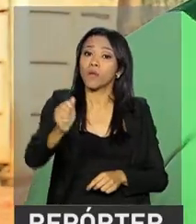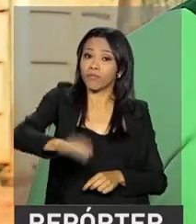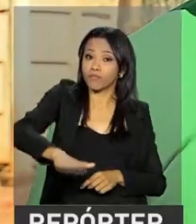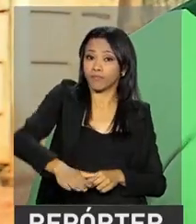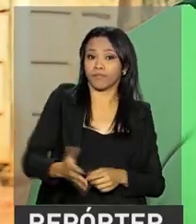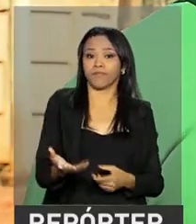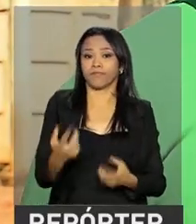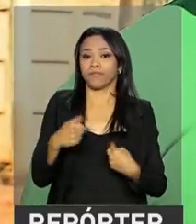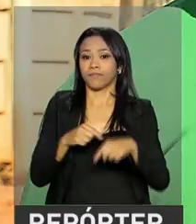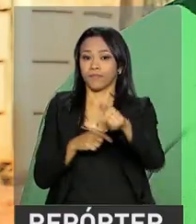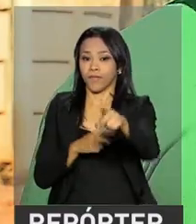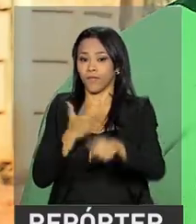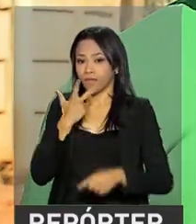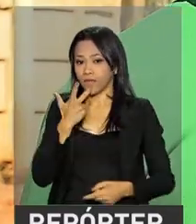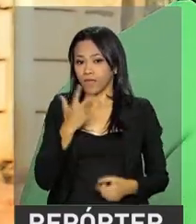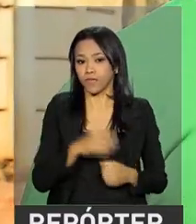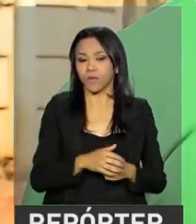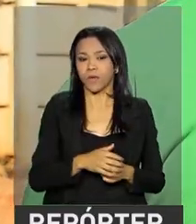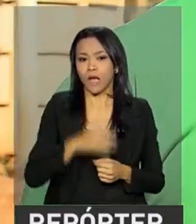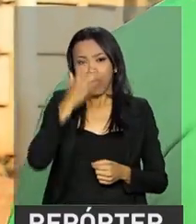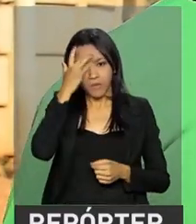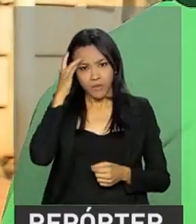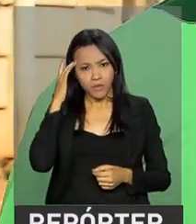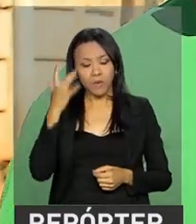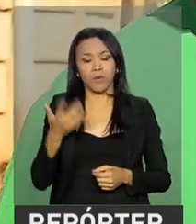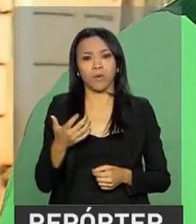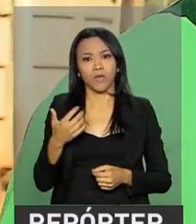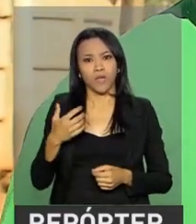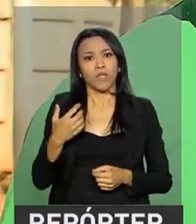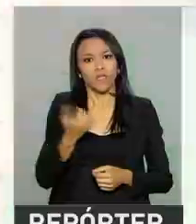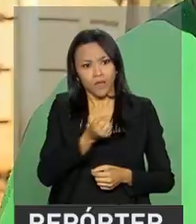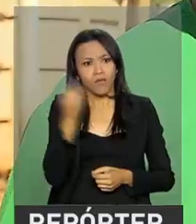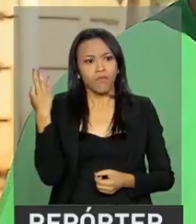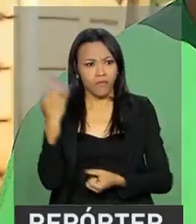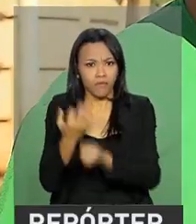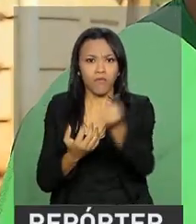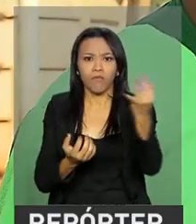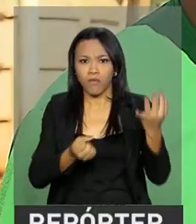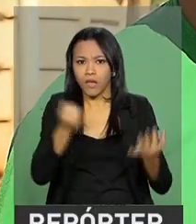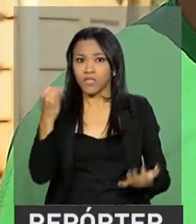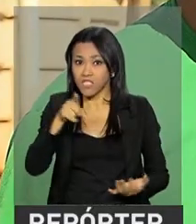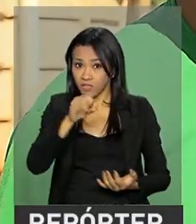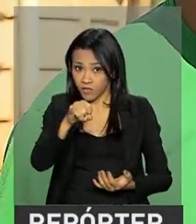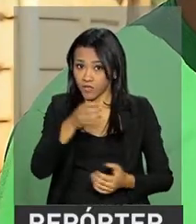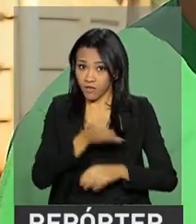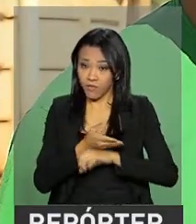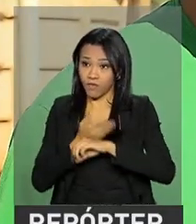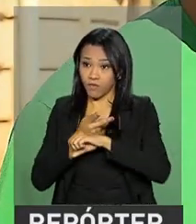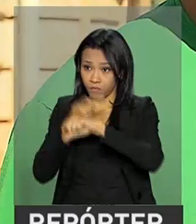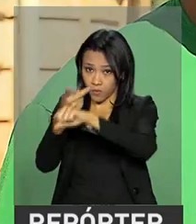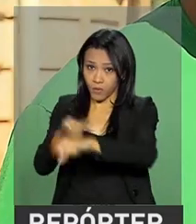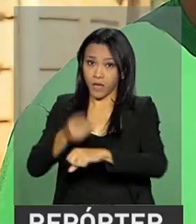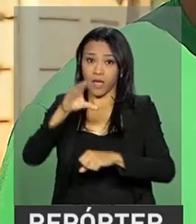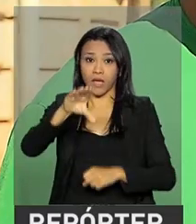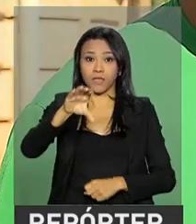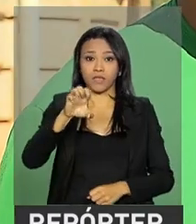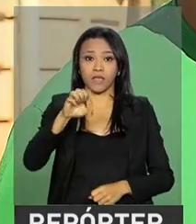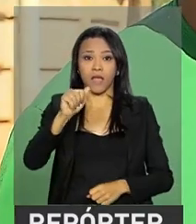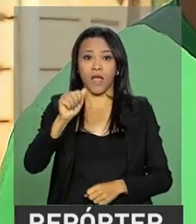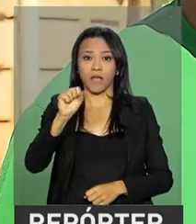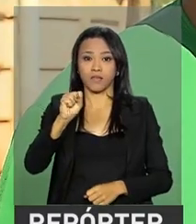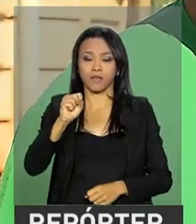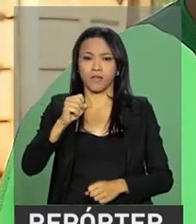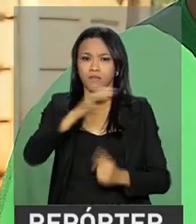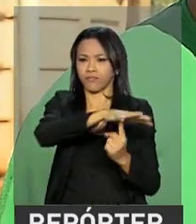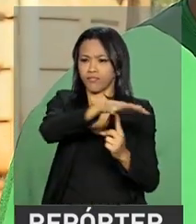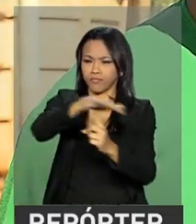produtor ele um vale muito mas nós estamos muitos se você for da ceasa por exemplo aqui você vai ver que quase